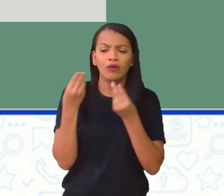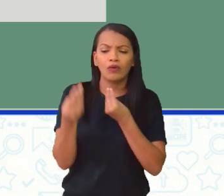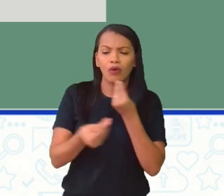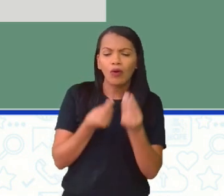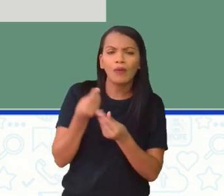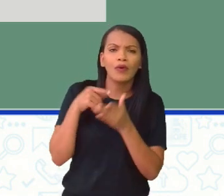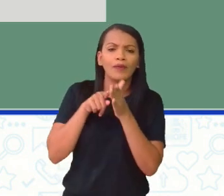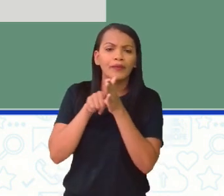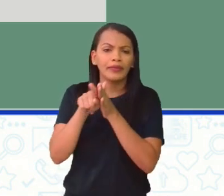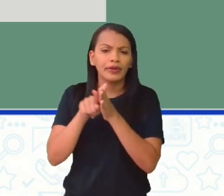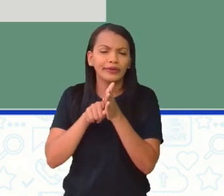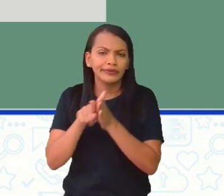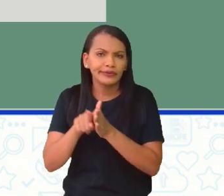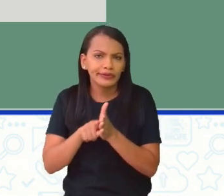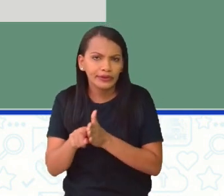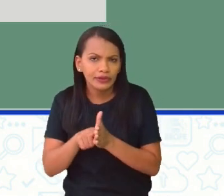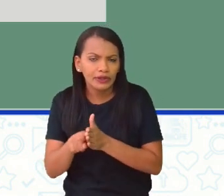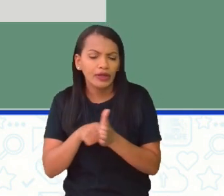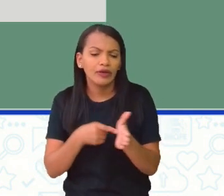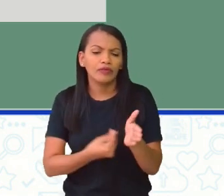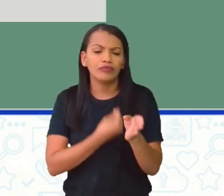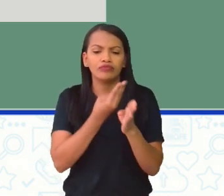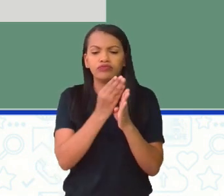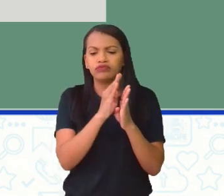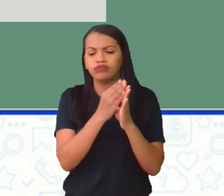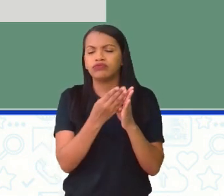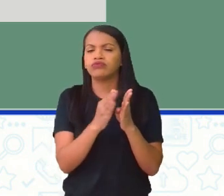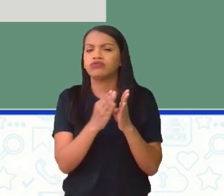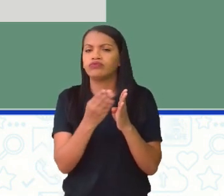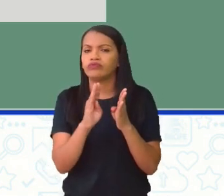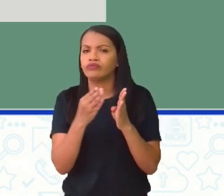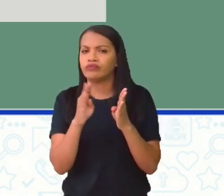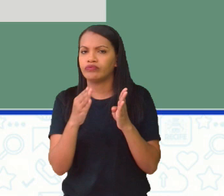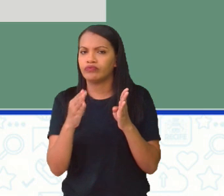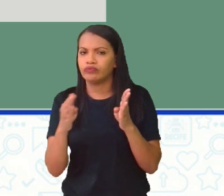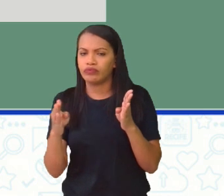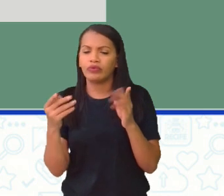pesquisas bibliográficas, não é? Ou seja, em gêneros